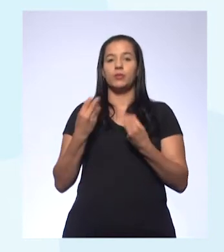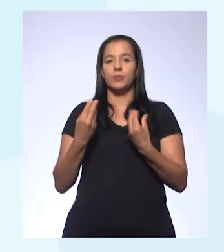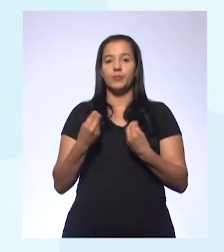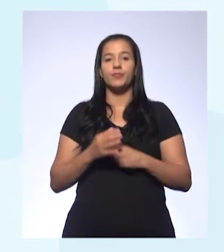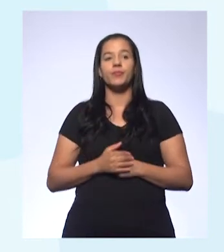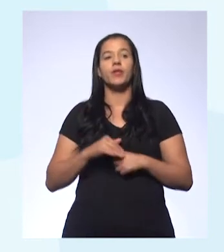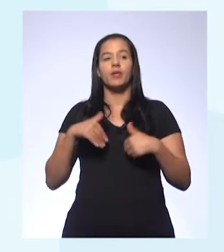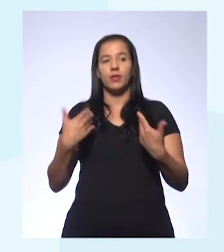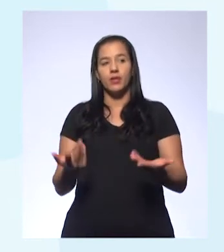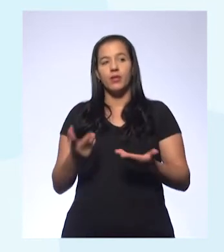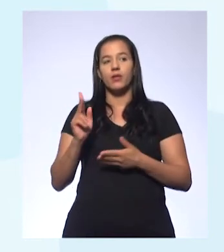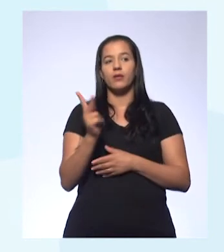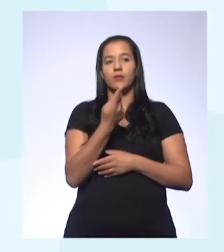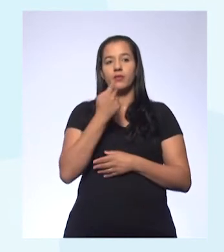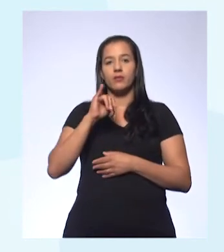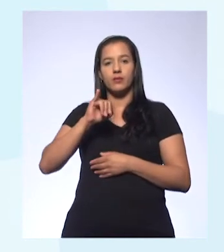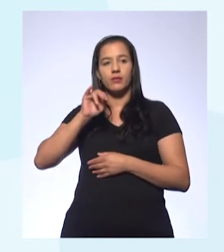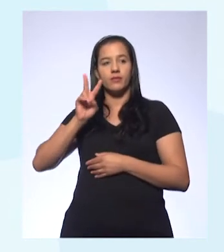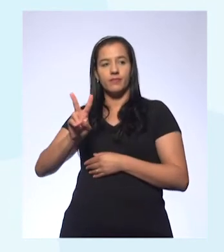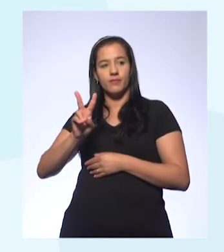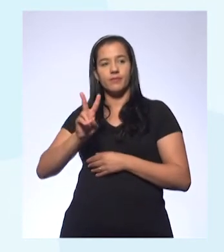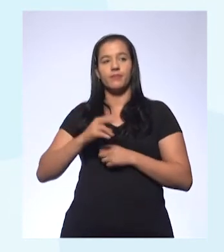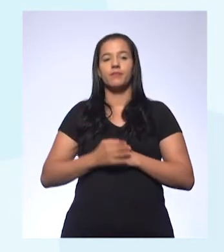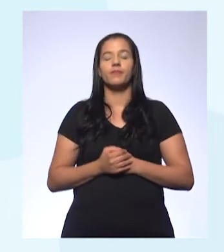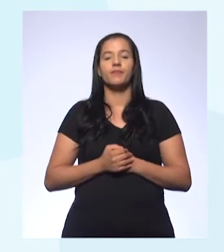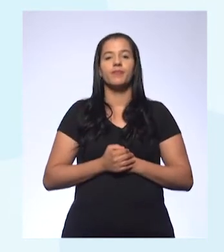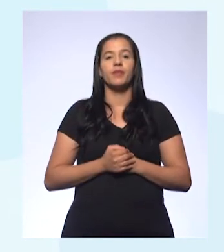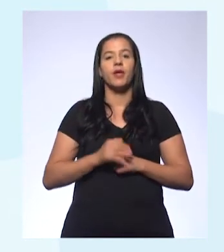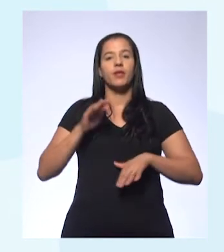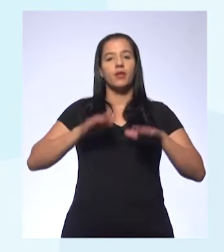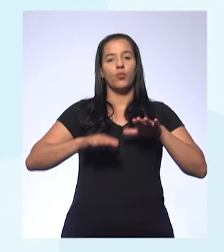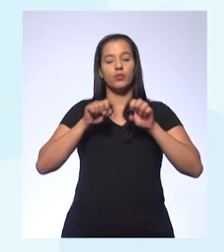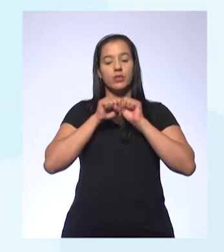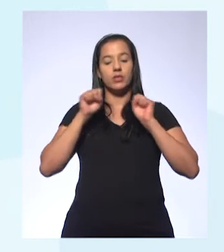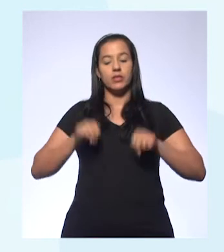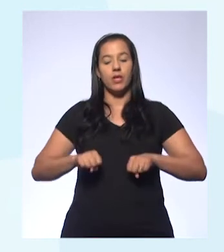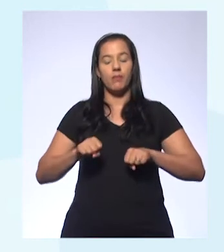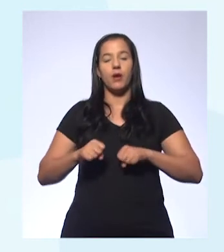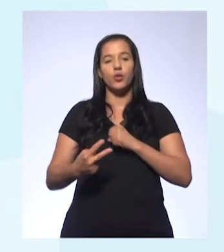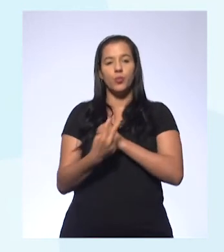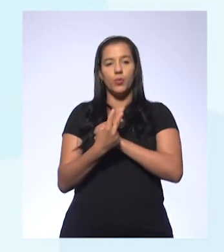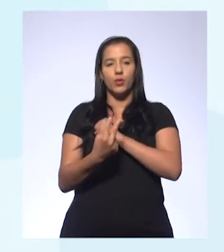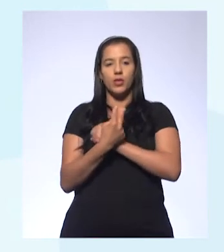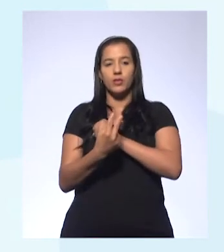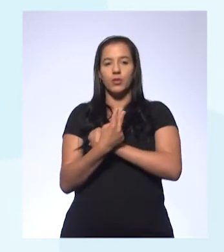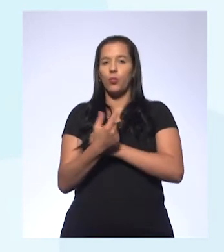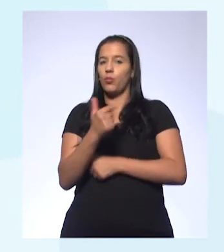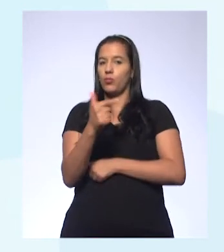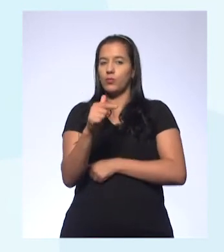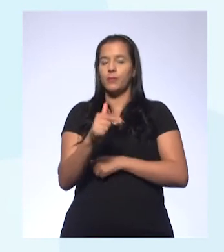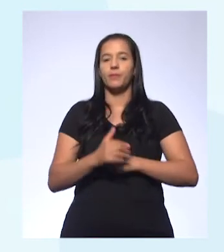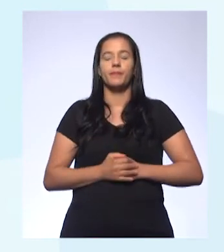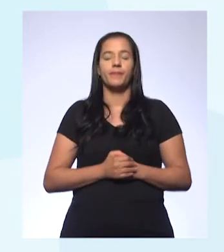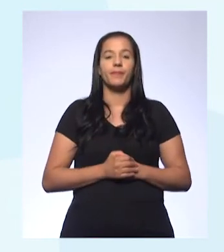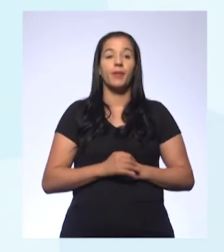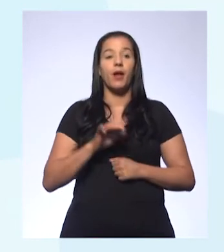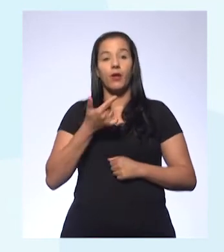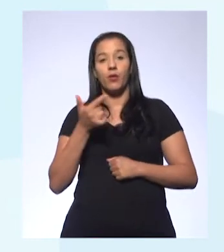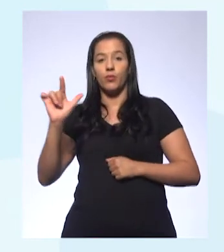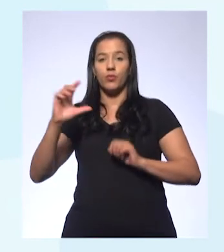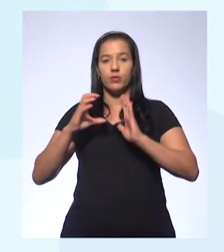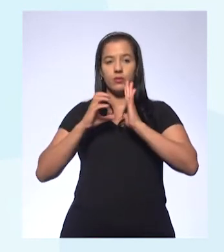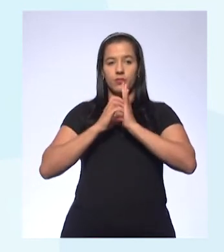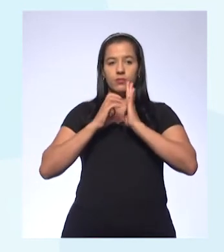que vem o nome, vírus da imunodeficiência humana, ou seja, o sistema imune vai ficar deficiente. A AIDS é